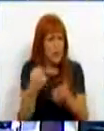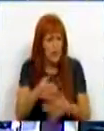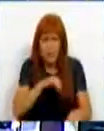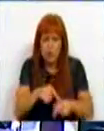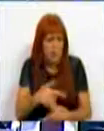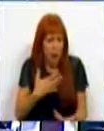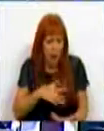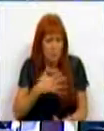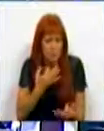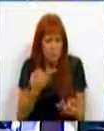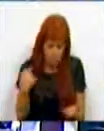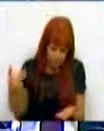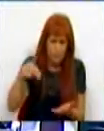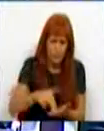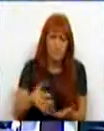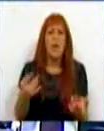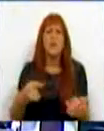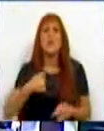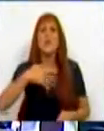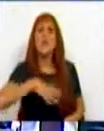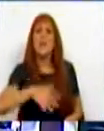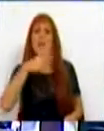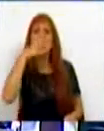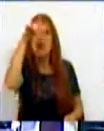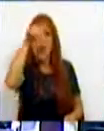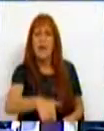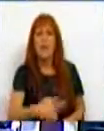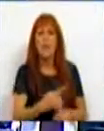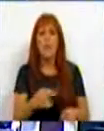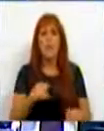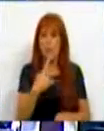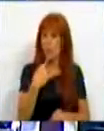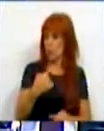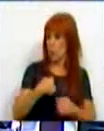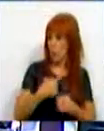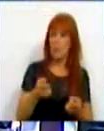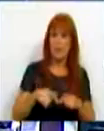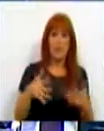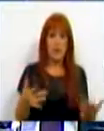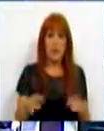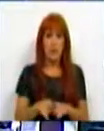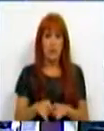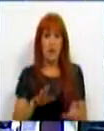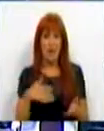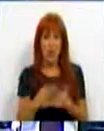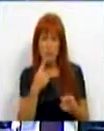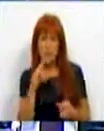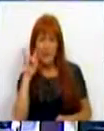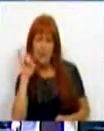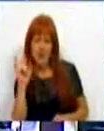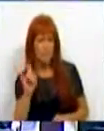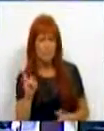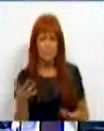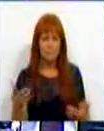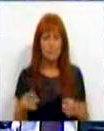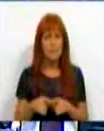deputados, assim o entenderem. Agora, eu queria dizer aqui, porque também me foi perguntado e gerou-se um pouco a ideia de